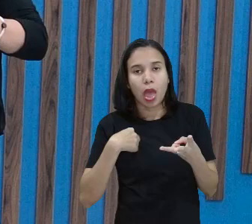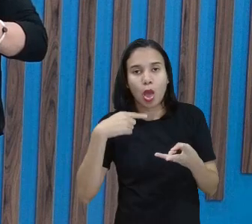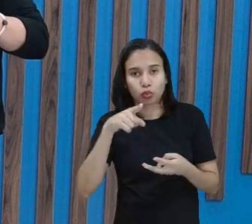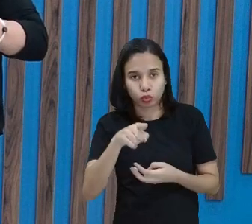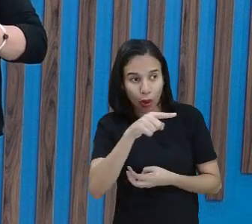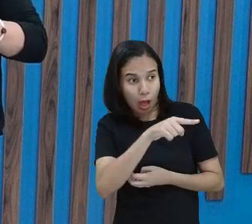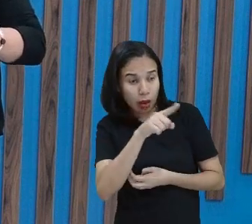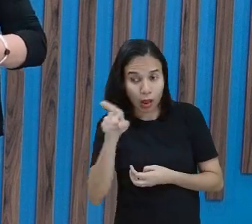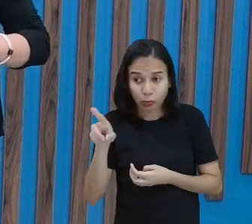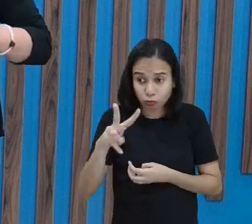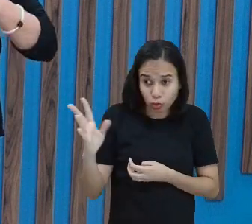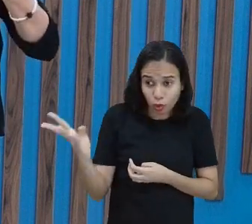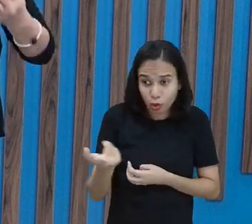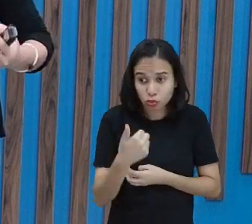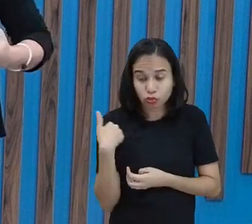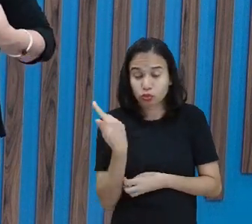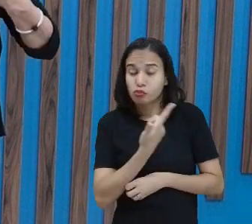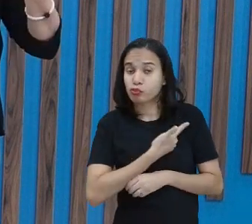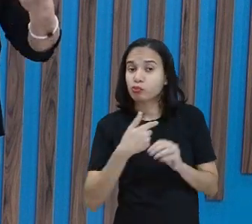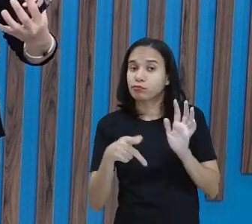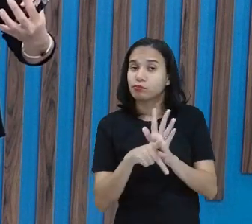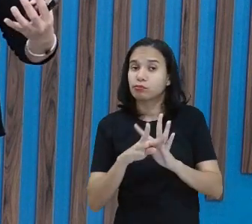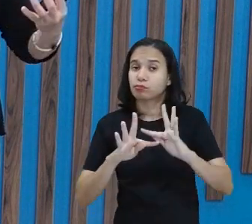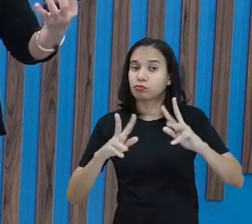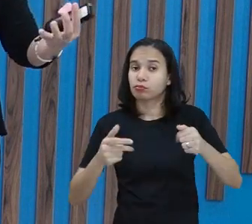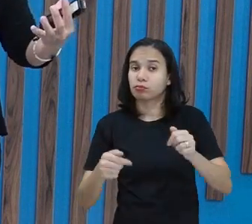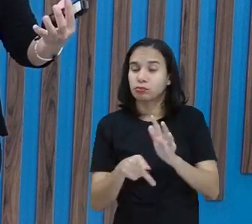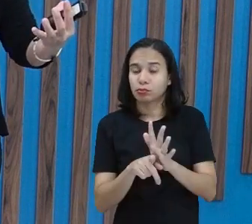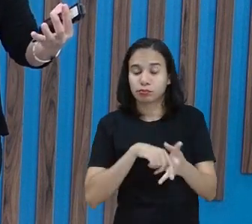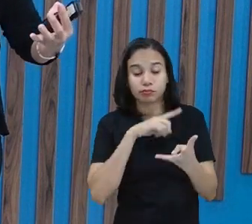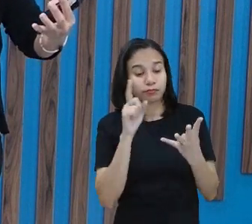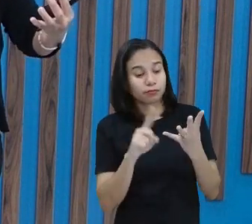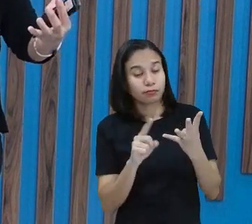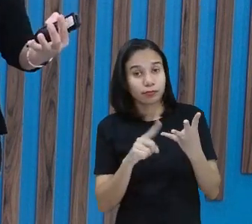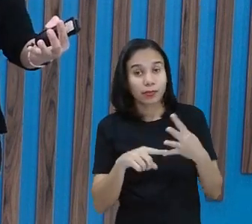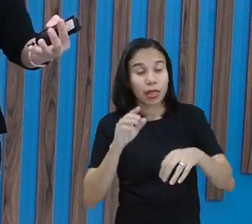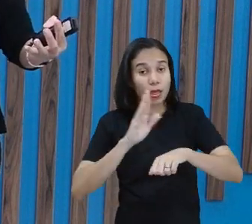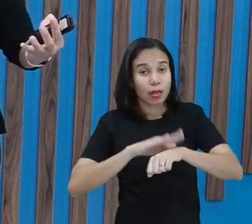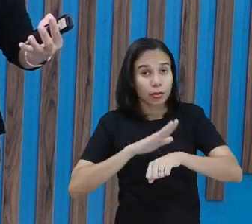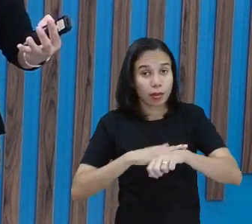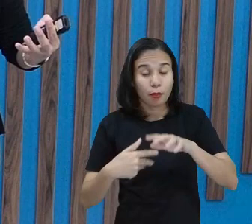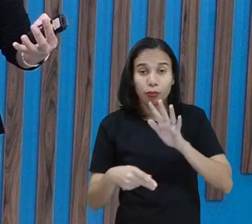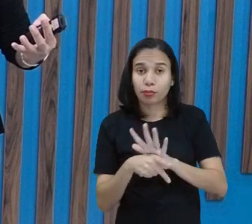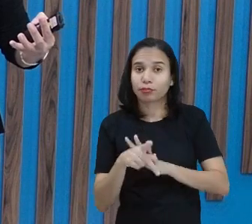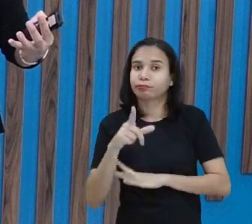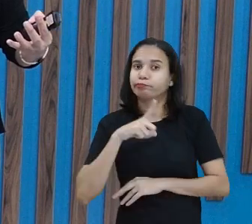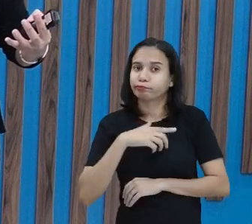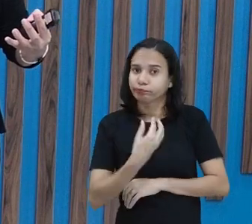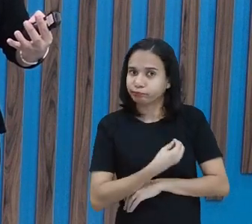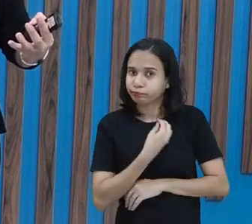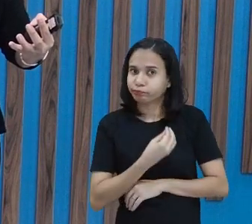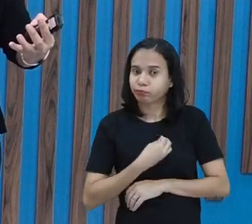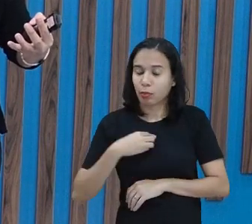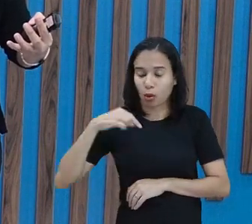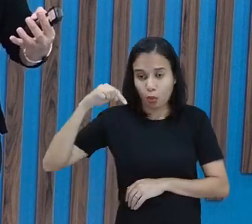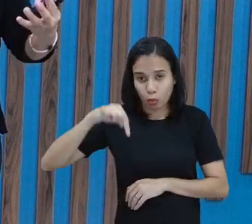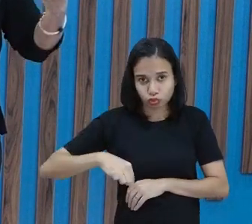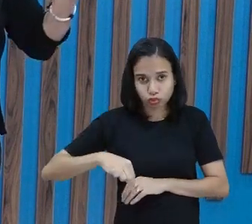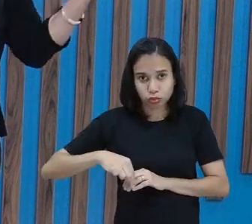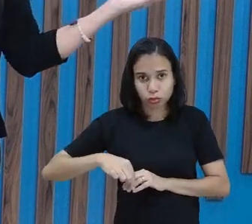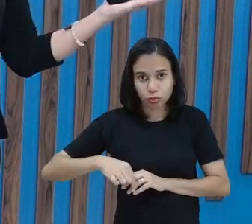eu, tu, ele, ela, nós, vós, eles, elas. Tem o que mais? Os tempos verbais,